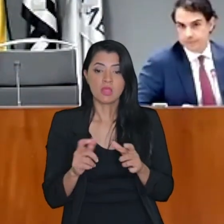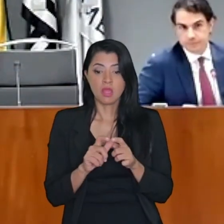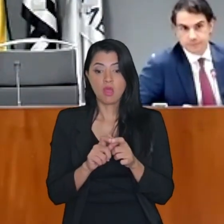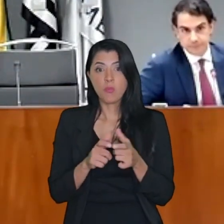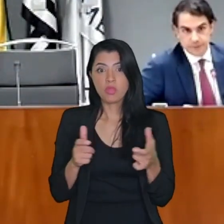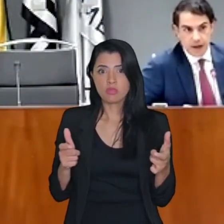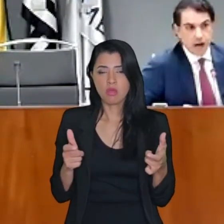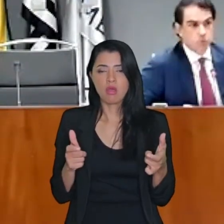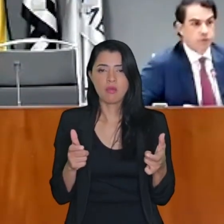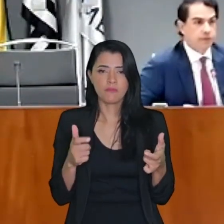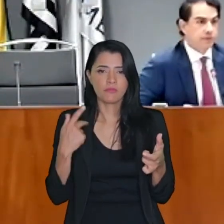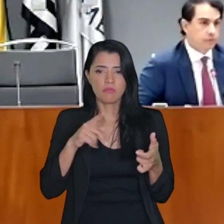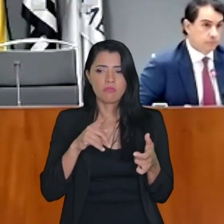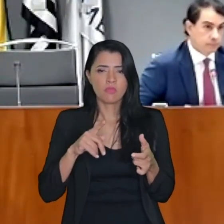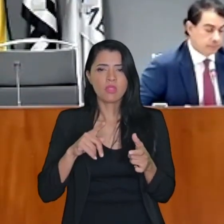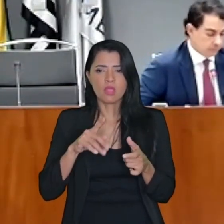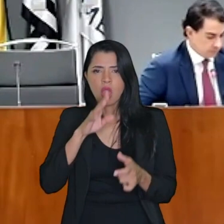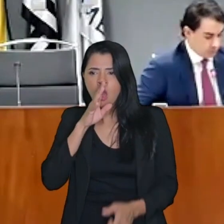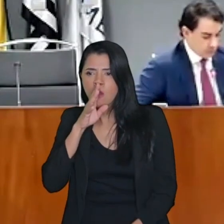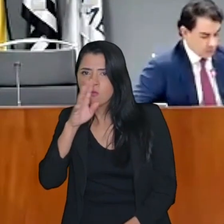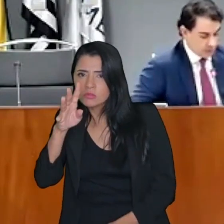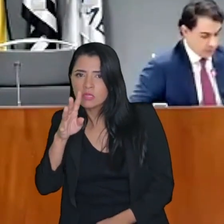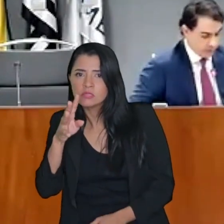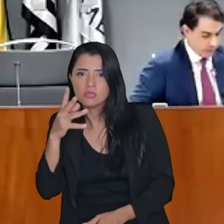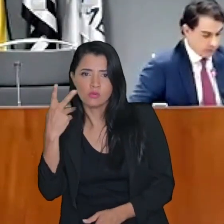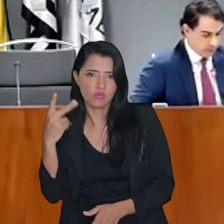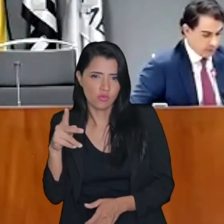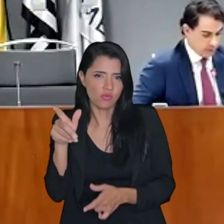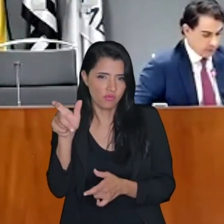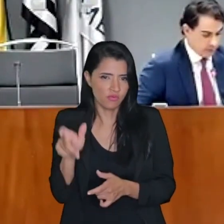aumentar a acusação, né,